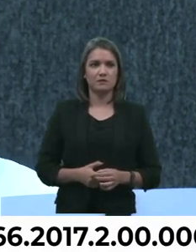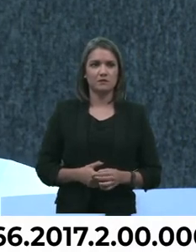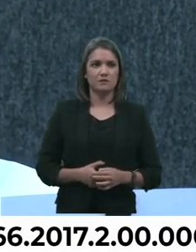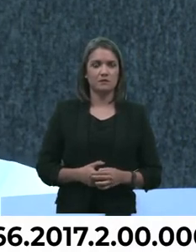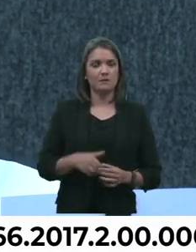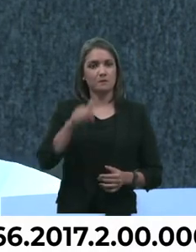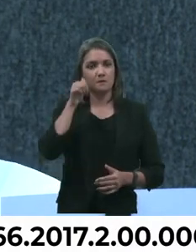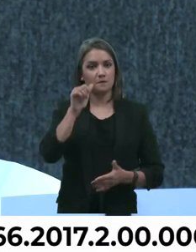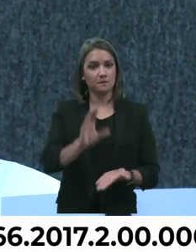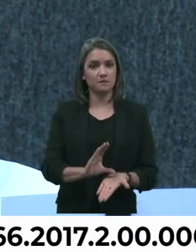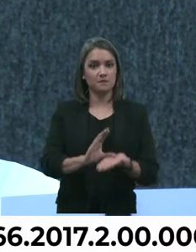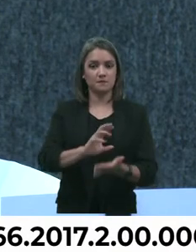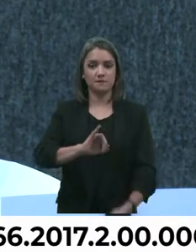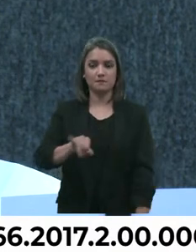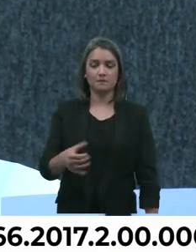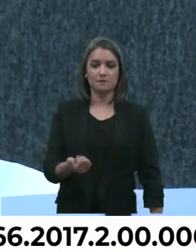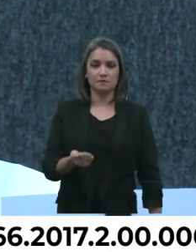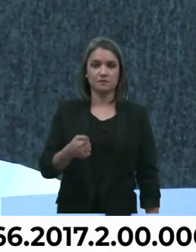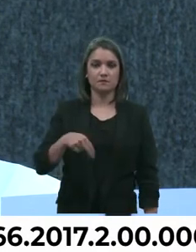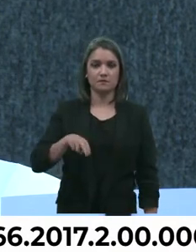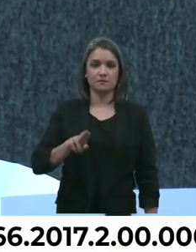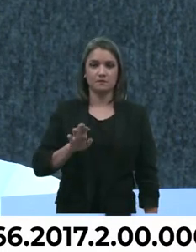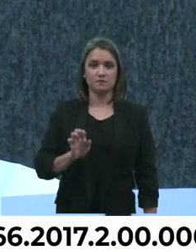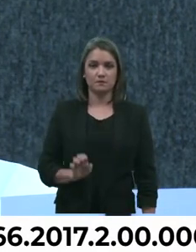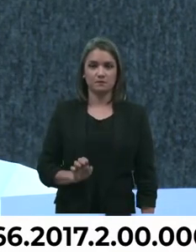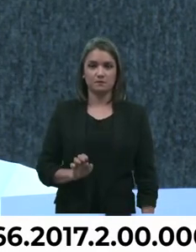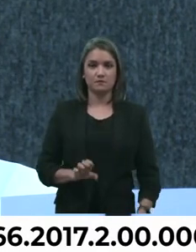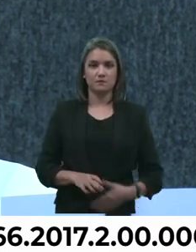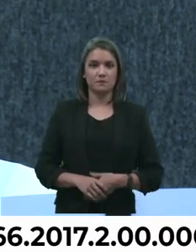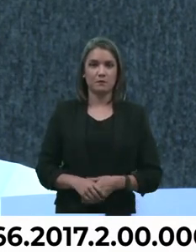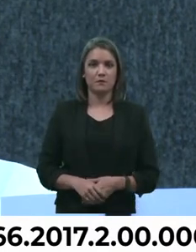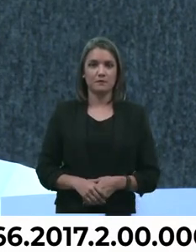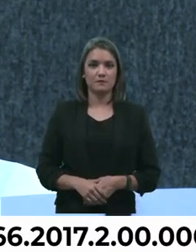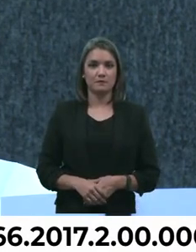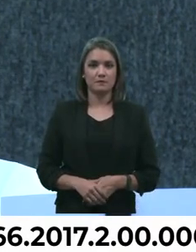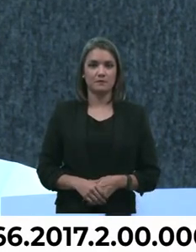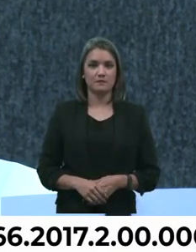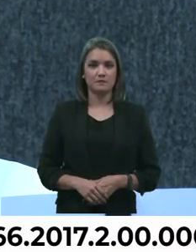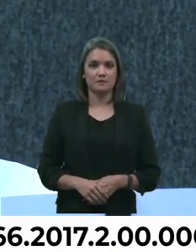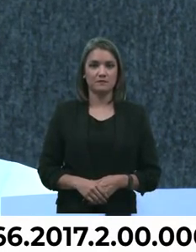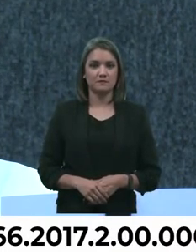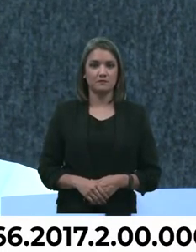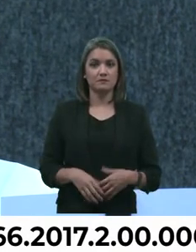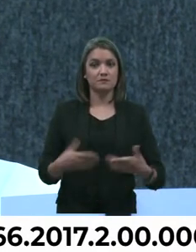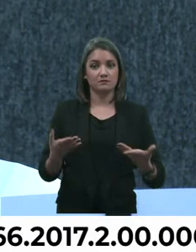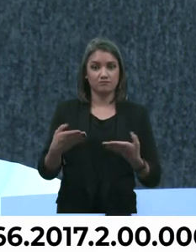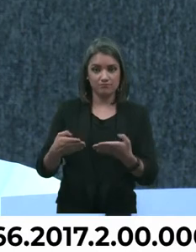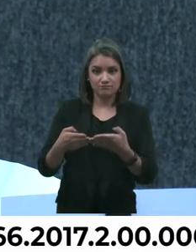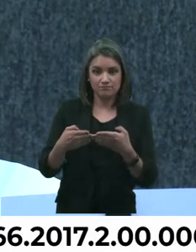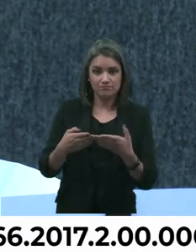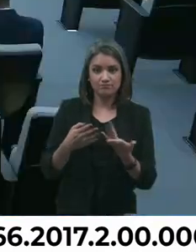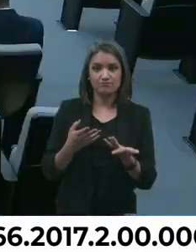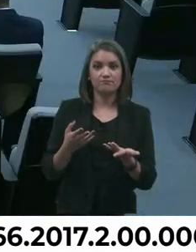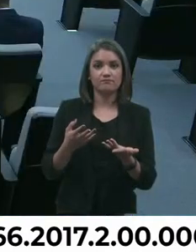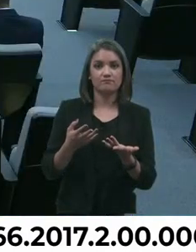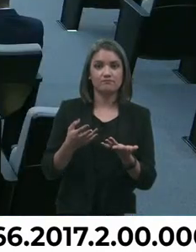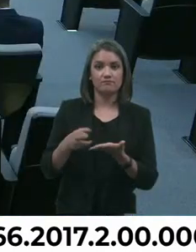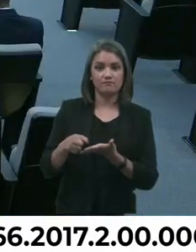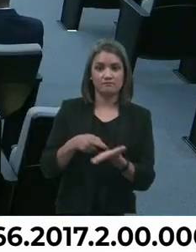Conselheira Jane, como vota Vossa Excelência? Pois não, senhora presidente. Igualmente, pedindo vênia ao senhor relator e a todos aqueles